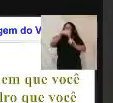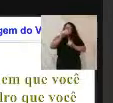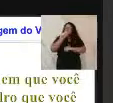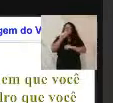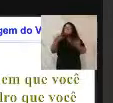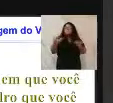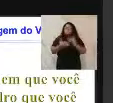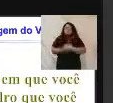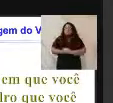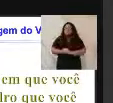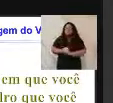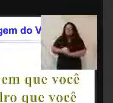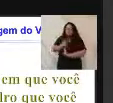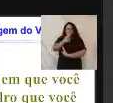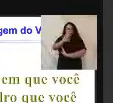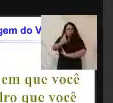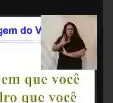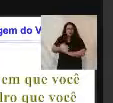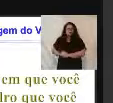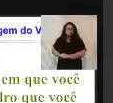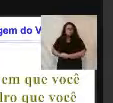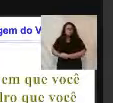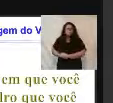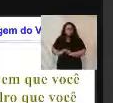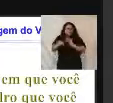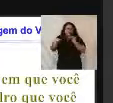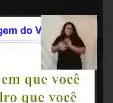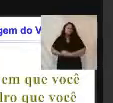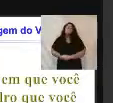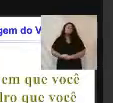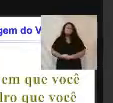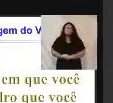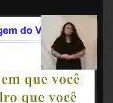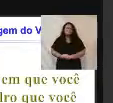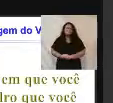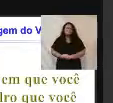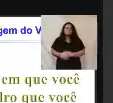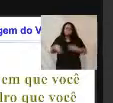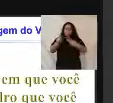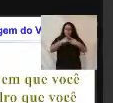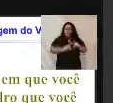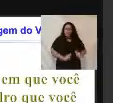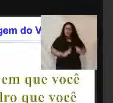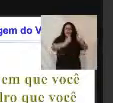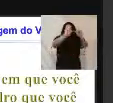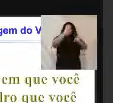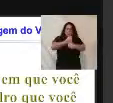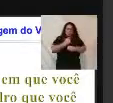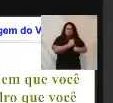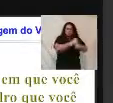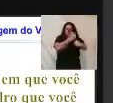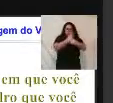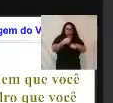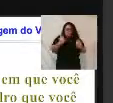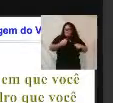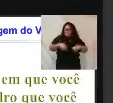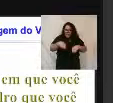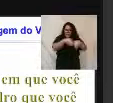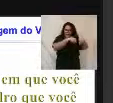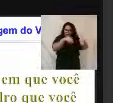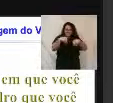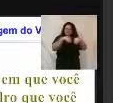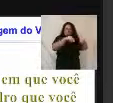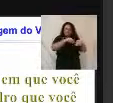é a areia. Tá? Então, para construir um prédio, precisamos de areia. Para produzir um copo, um vidro, nós